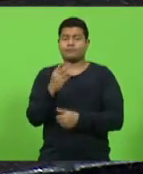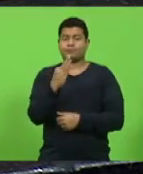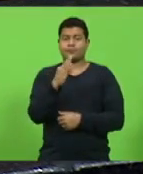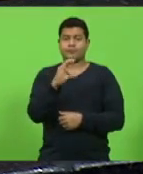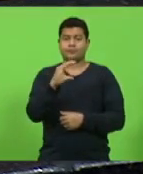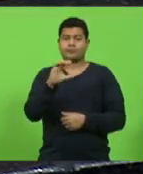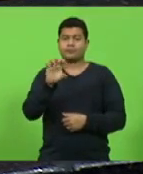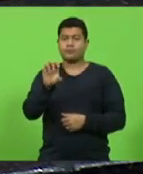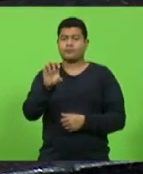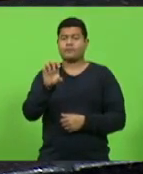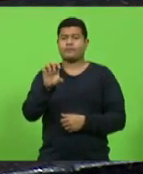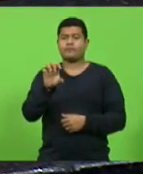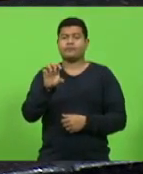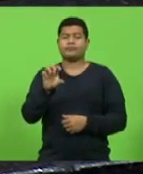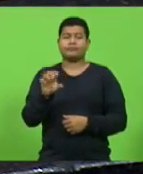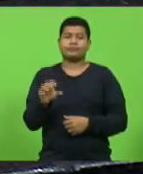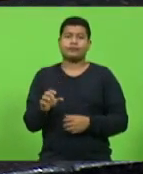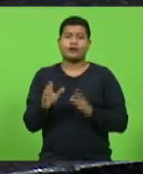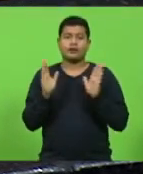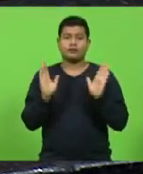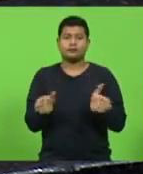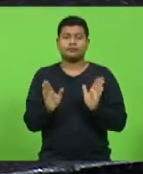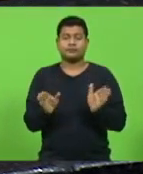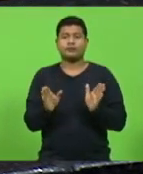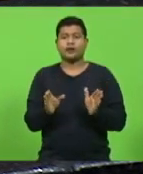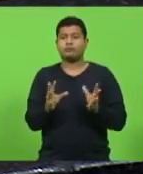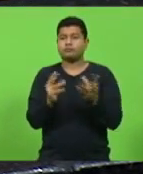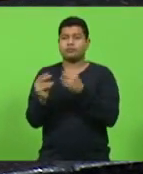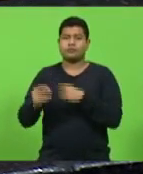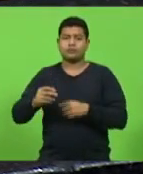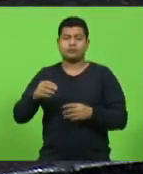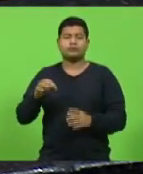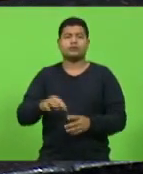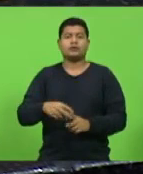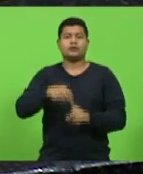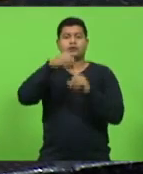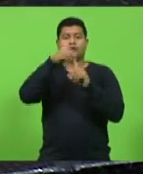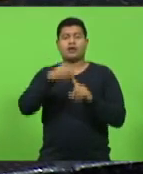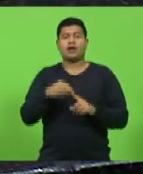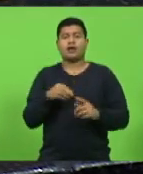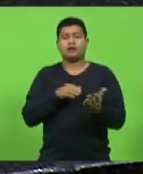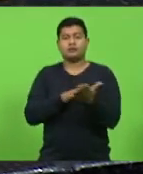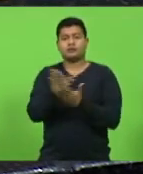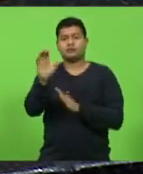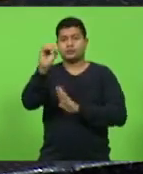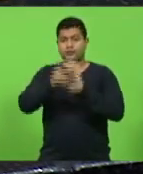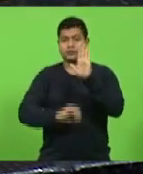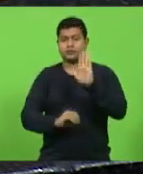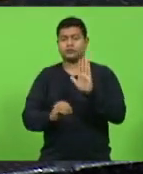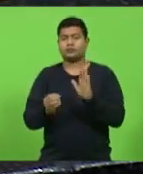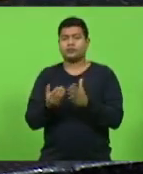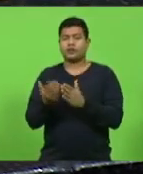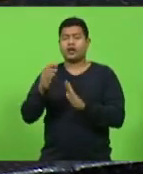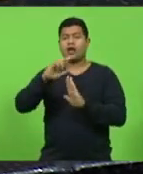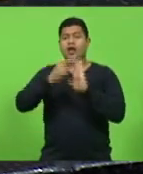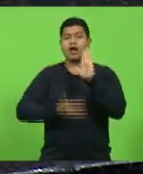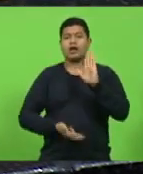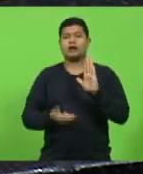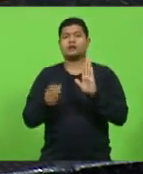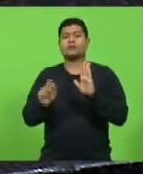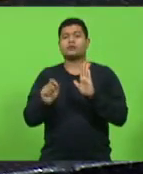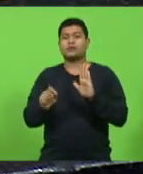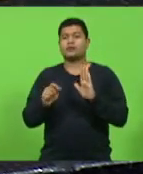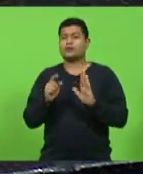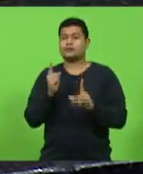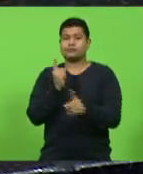Catarina, como já assinalado, expediu ofício no qual relatou que não foi